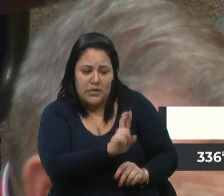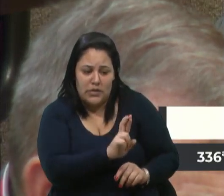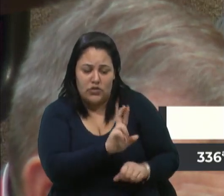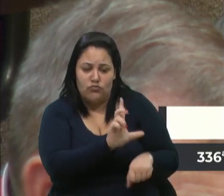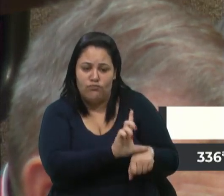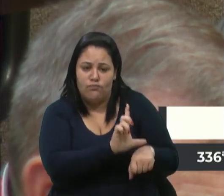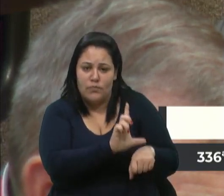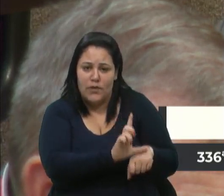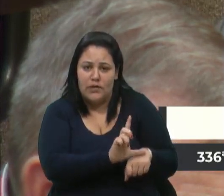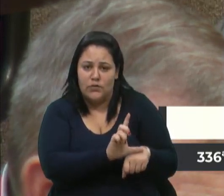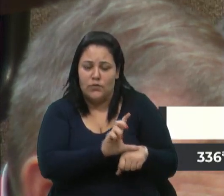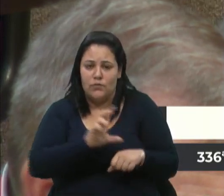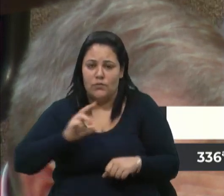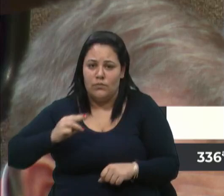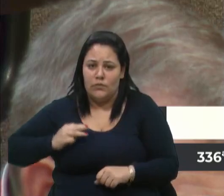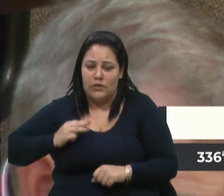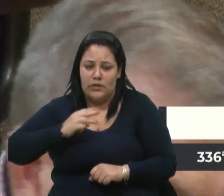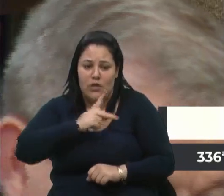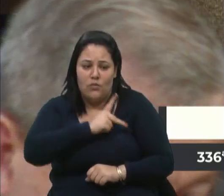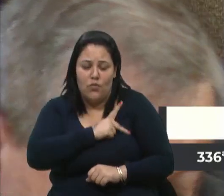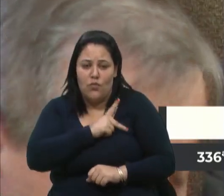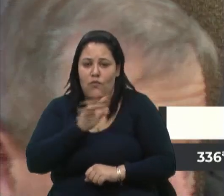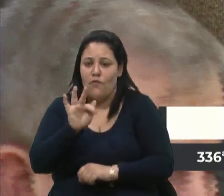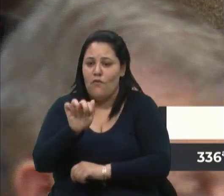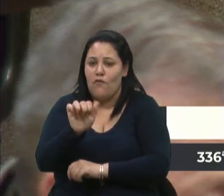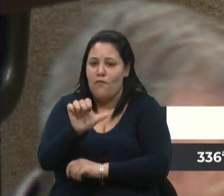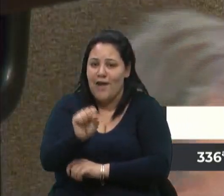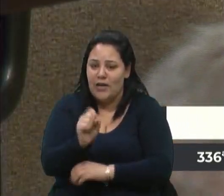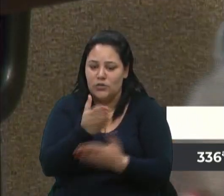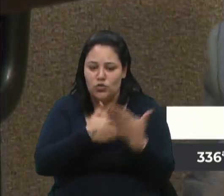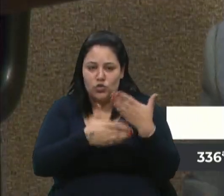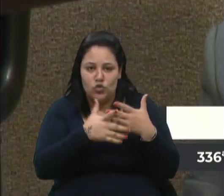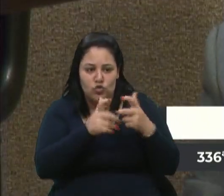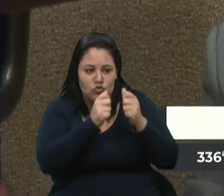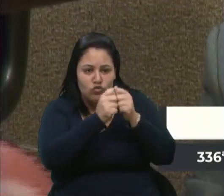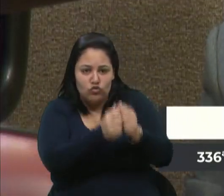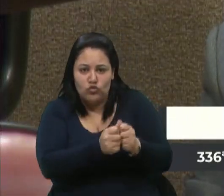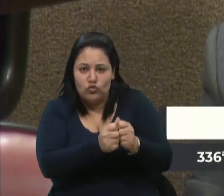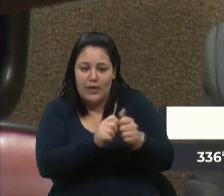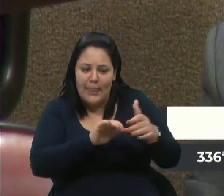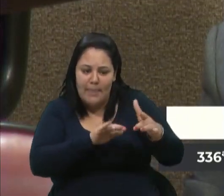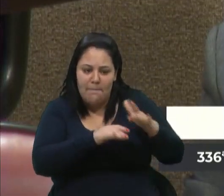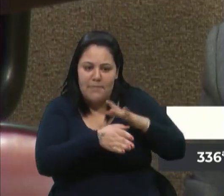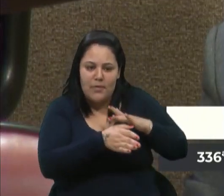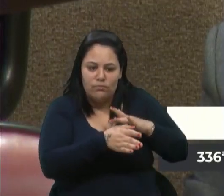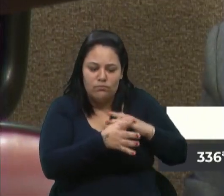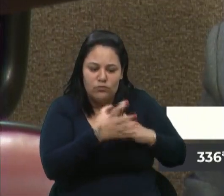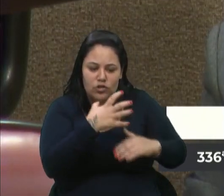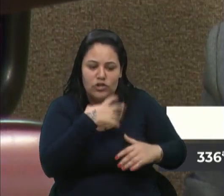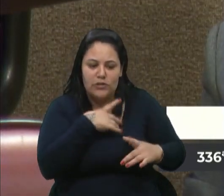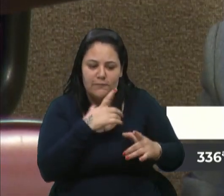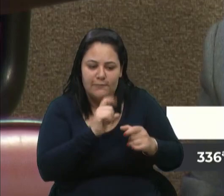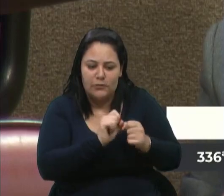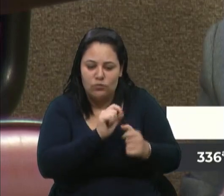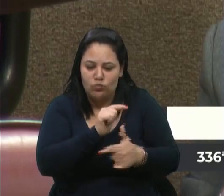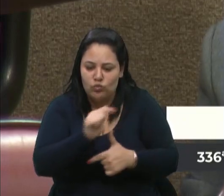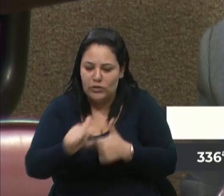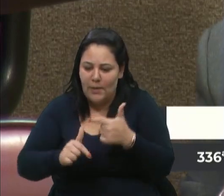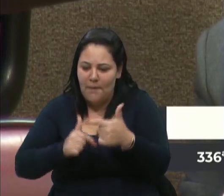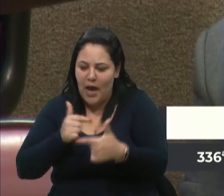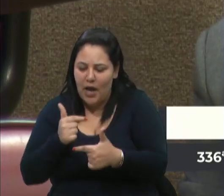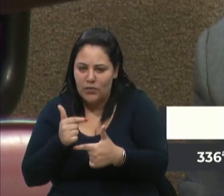Público, FAS, todo mundo junto, e ajustar o meio de fazer com que haja um trabalho